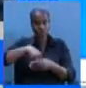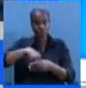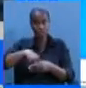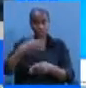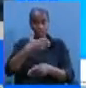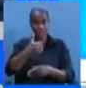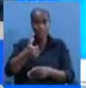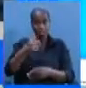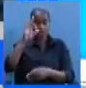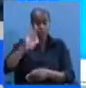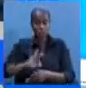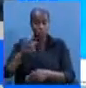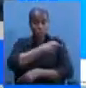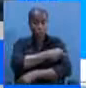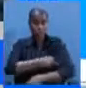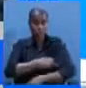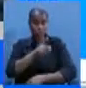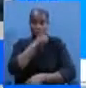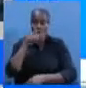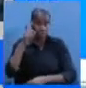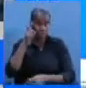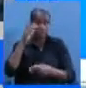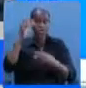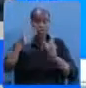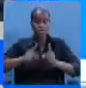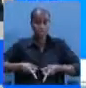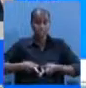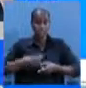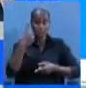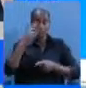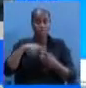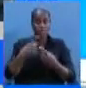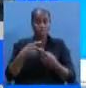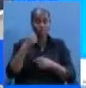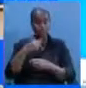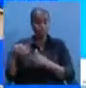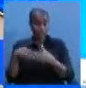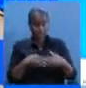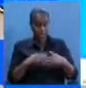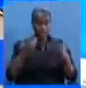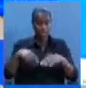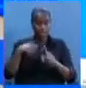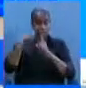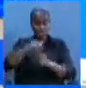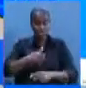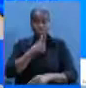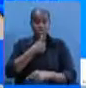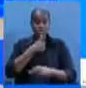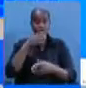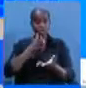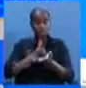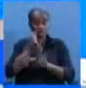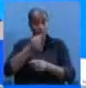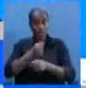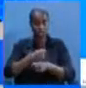75% dos deputados o seu compromisso inicial era para um mandato mas tendo em conta os desafios civil manter o trabalho e